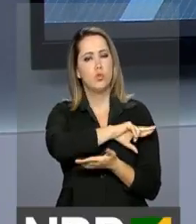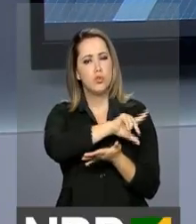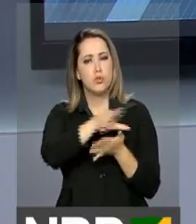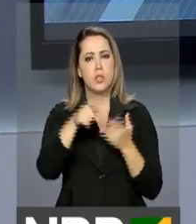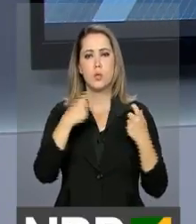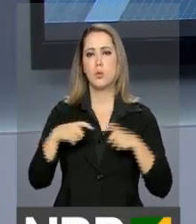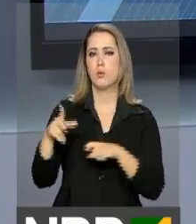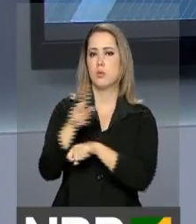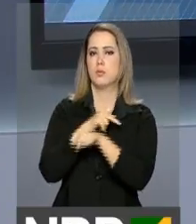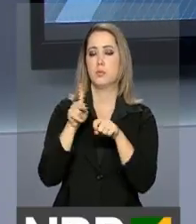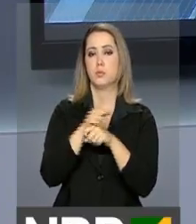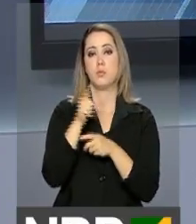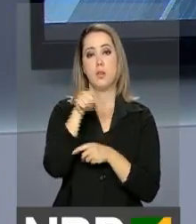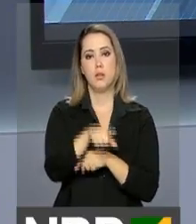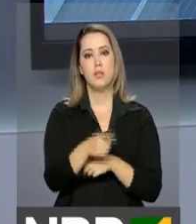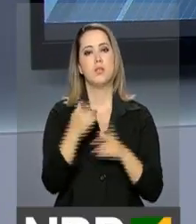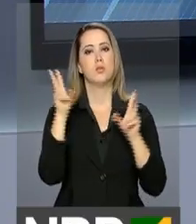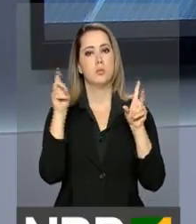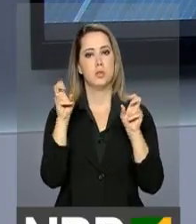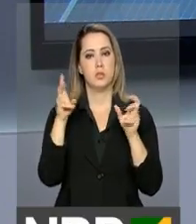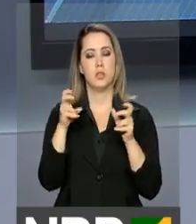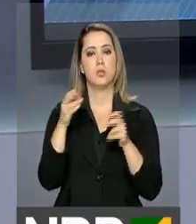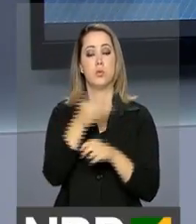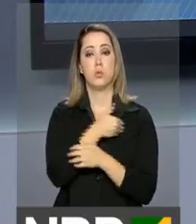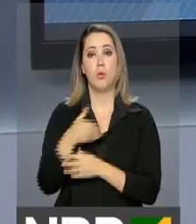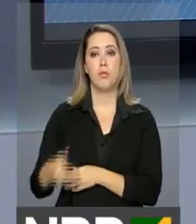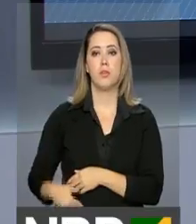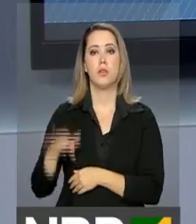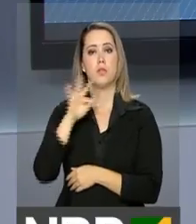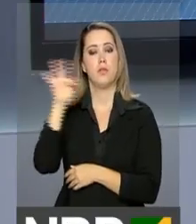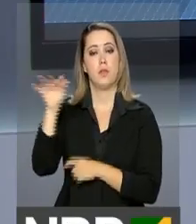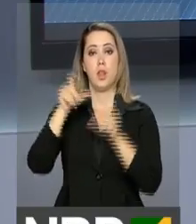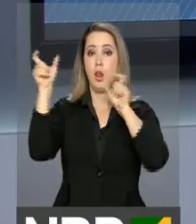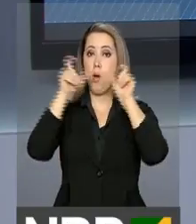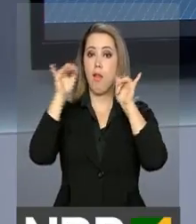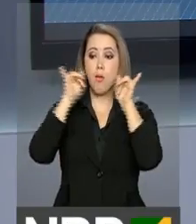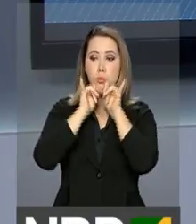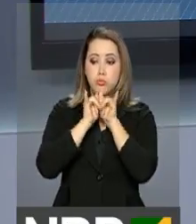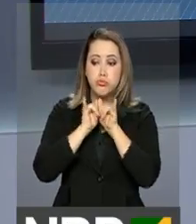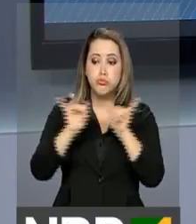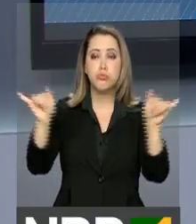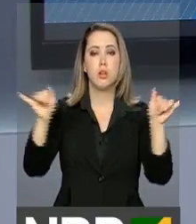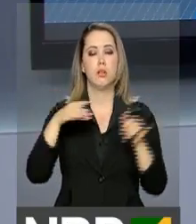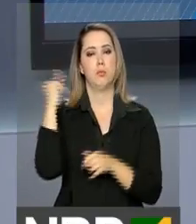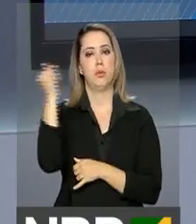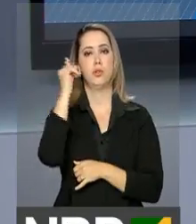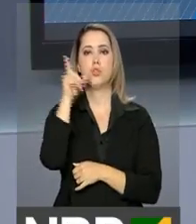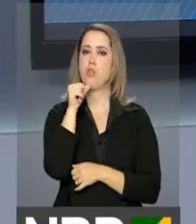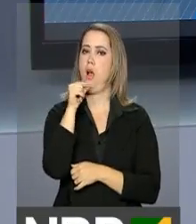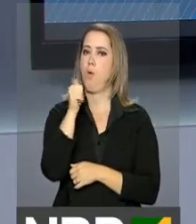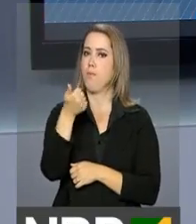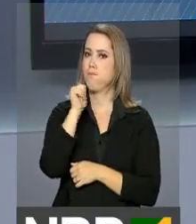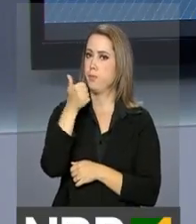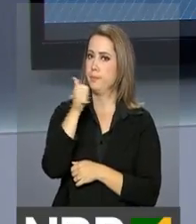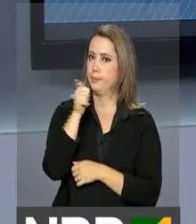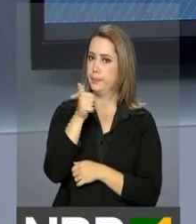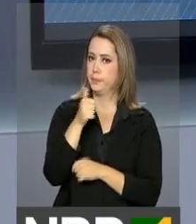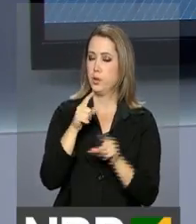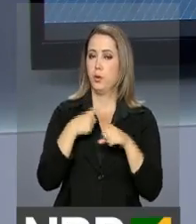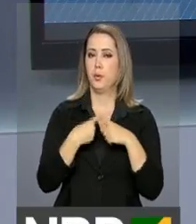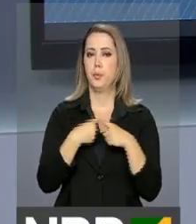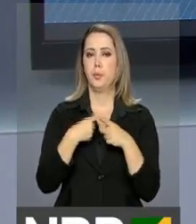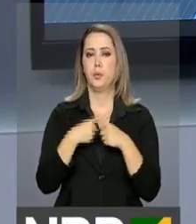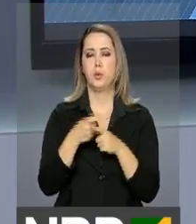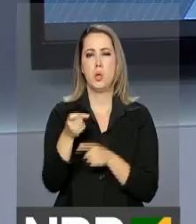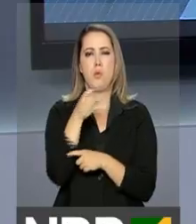sobre esse assunto o governo federal emitiu um alerta para a importância de manter o corpo hidratado já que em grande parte do brasil o